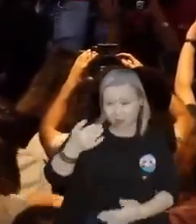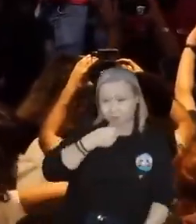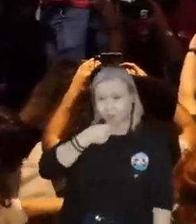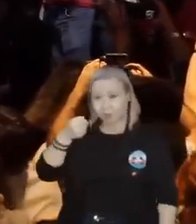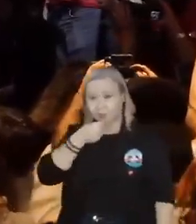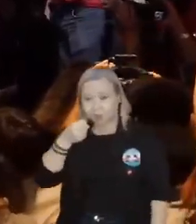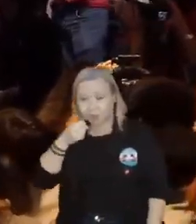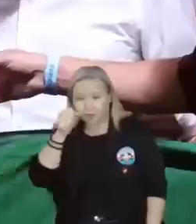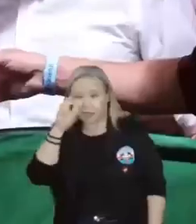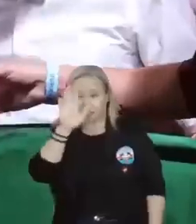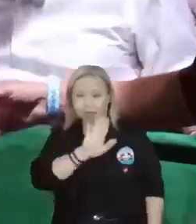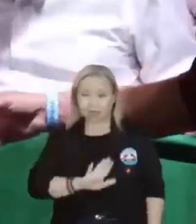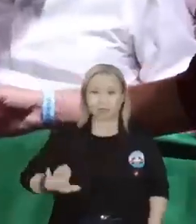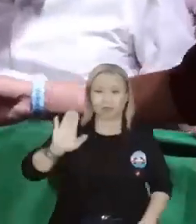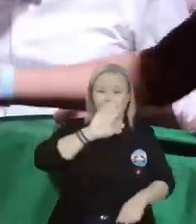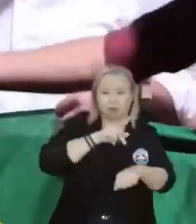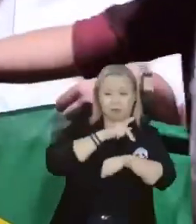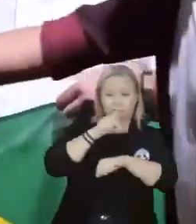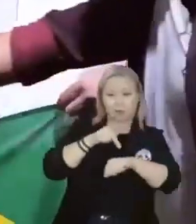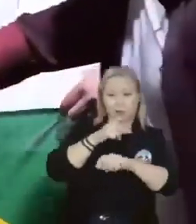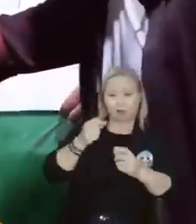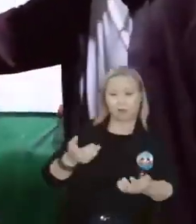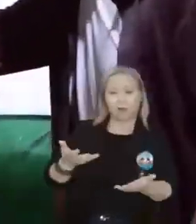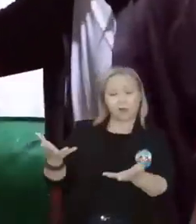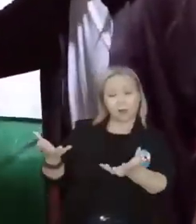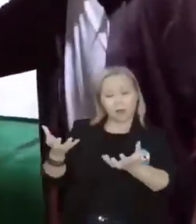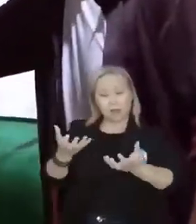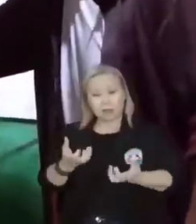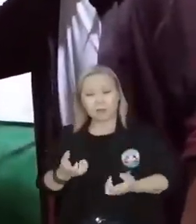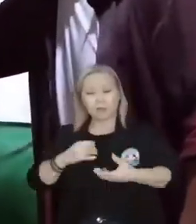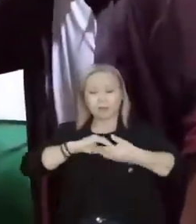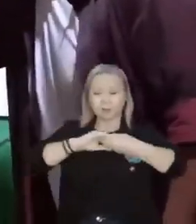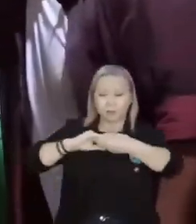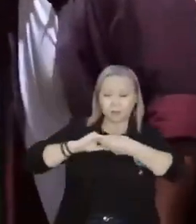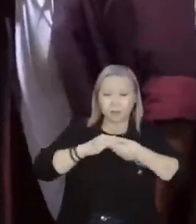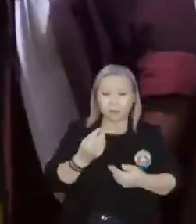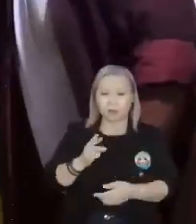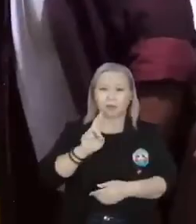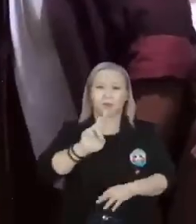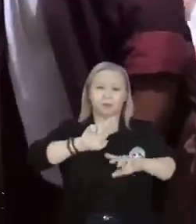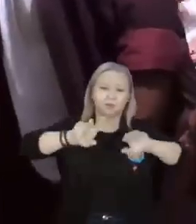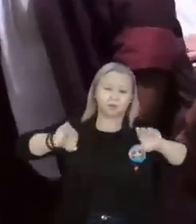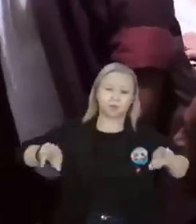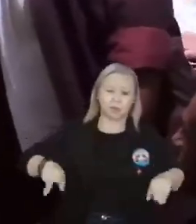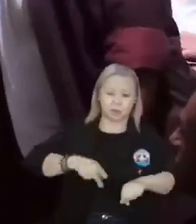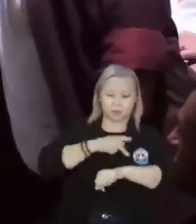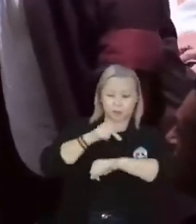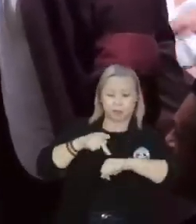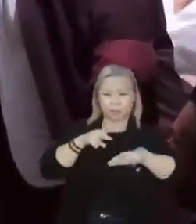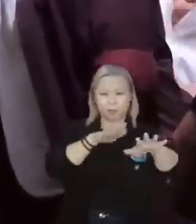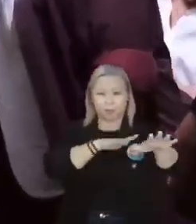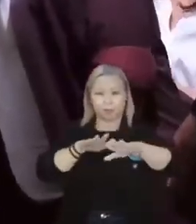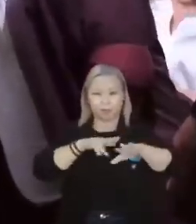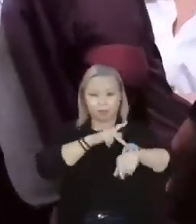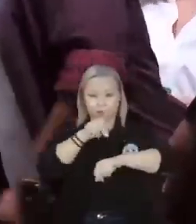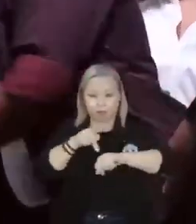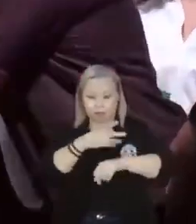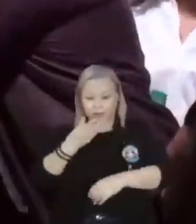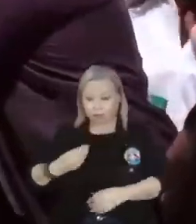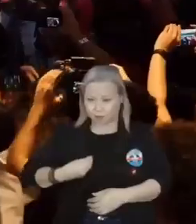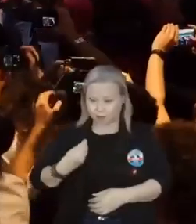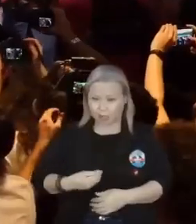vai agora receber os cumprimentos dos representantes dos diversos países e movimentos internacionais que estão aqui. Muito obrigada.